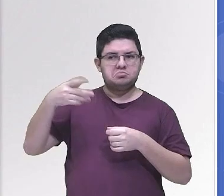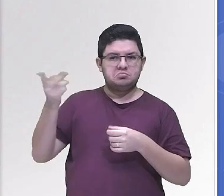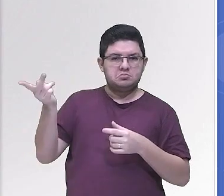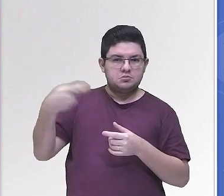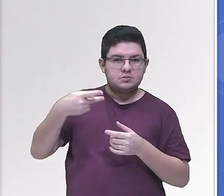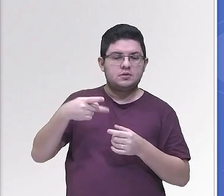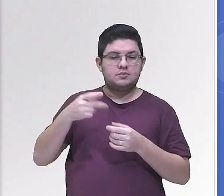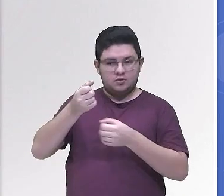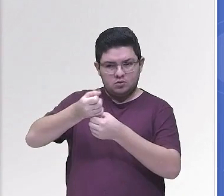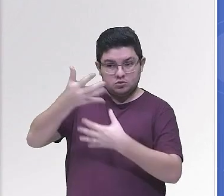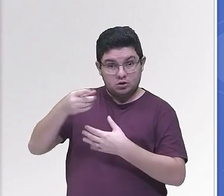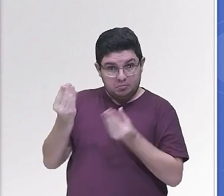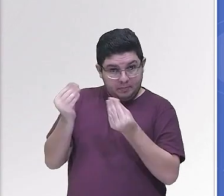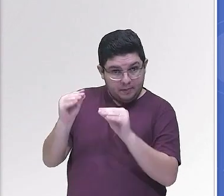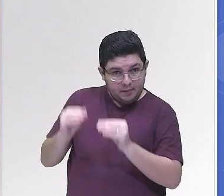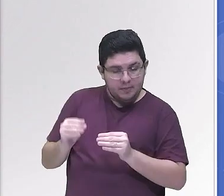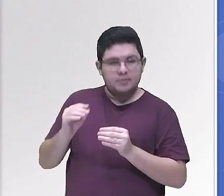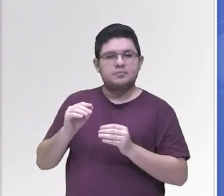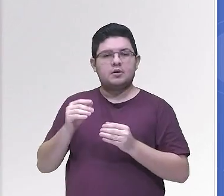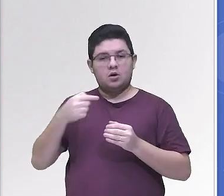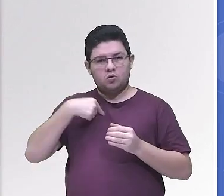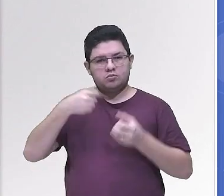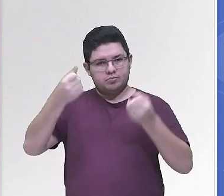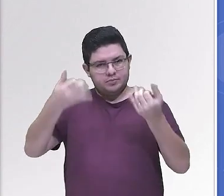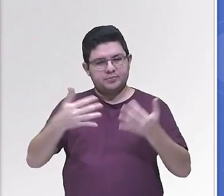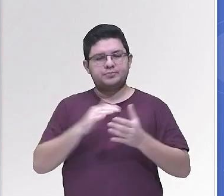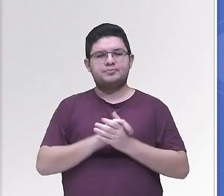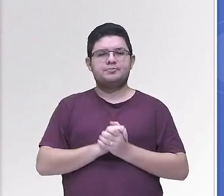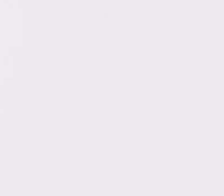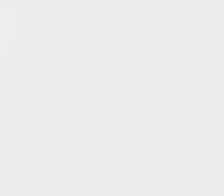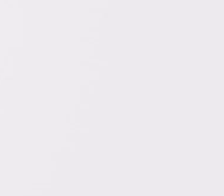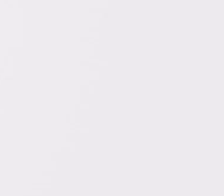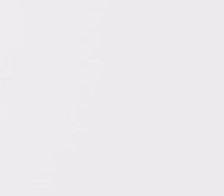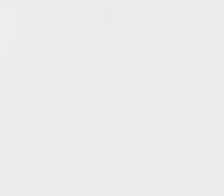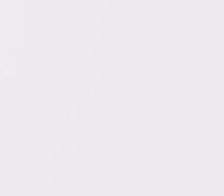aí no chat para a gente falar aqui ao vivo, tá bom? Tchau, tchau!